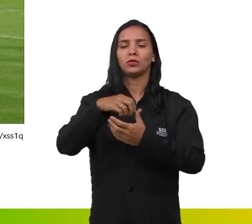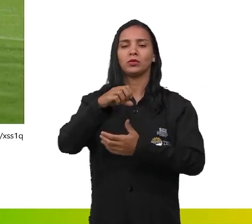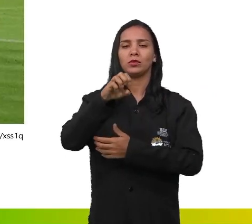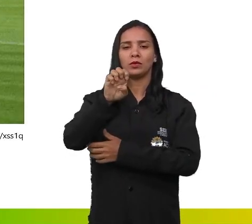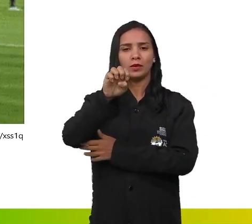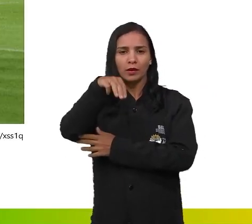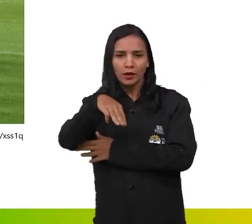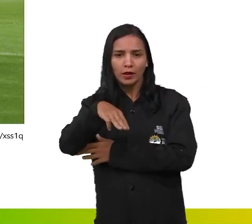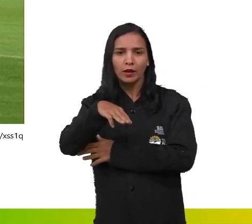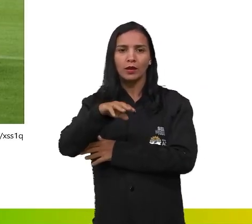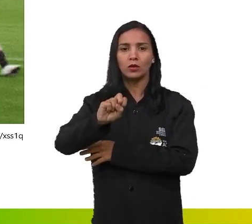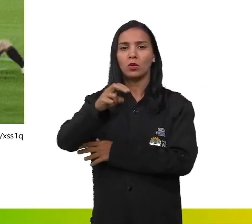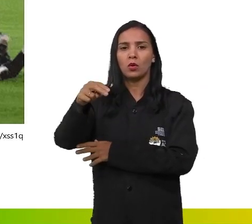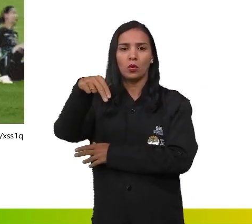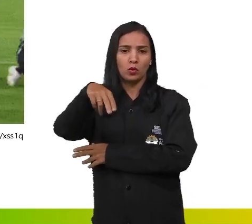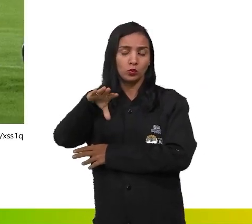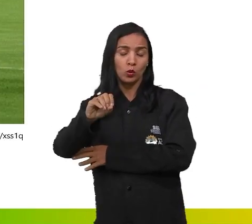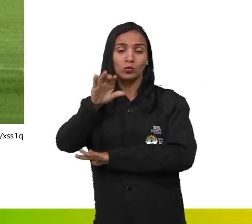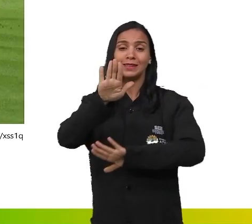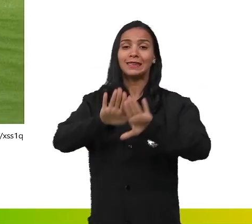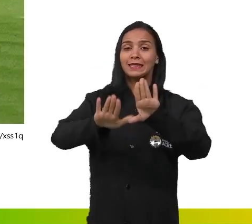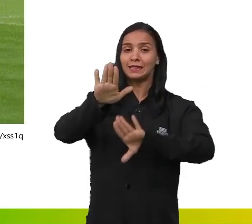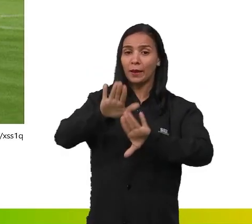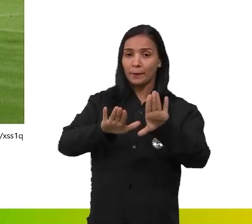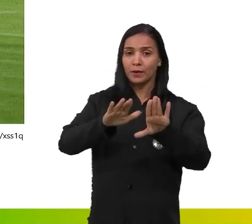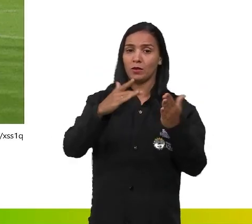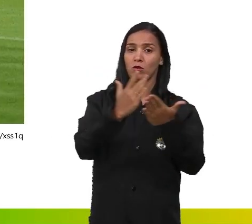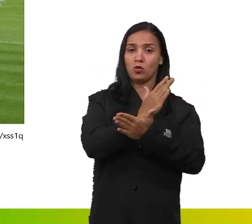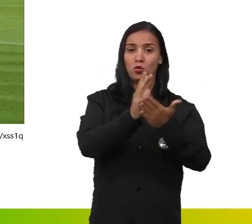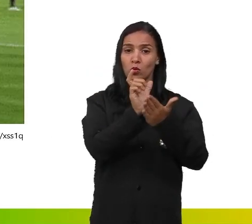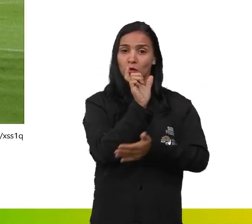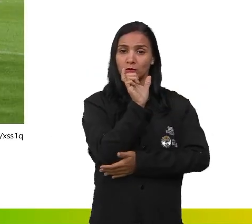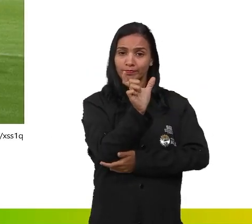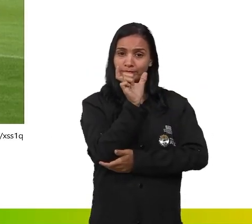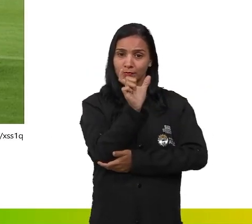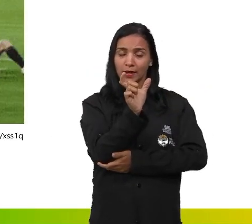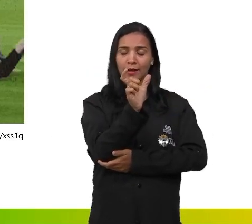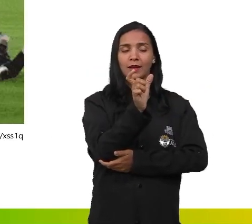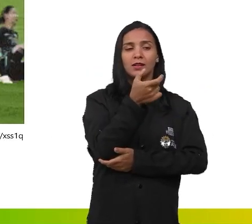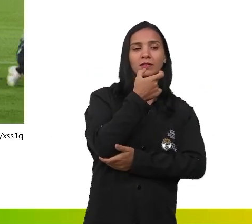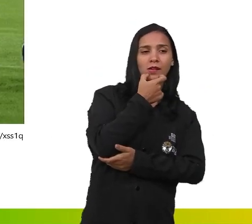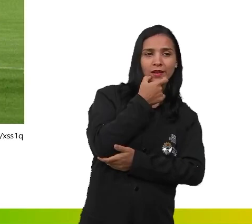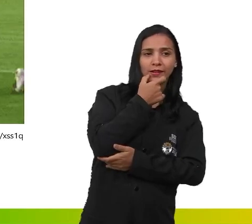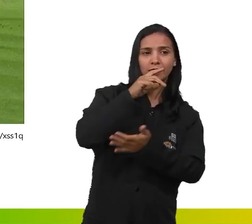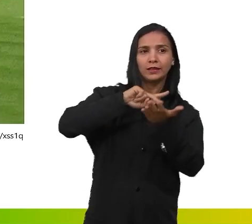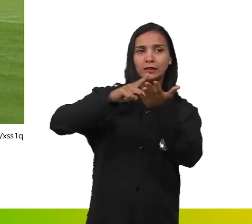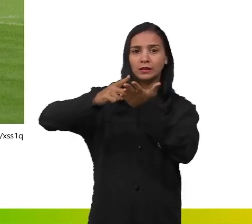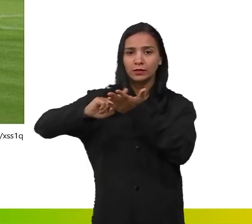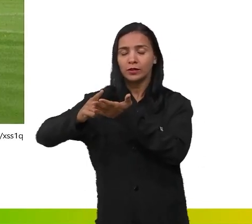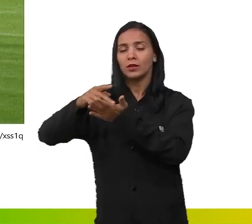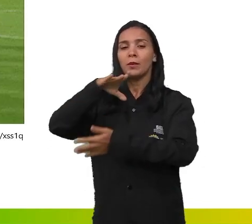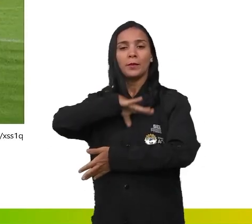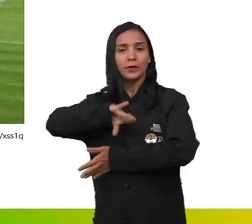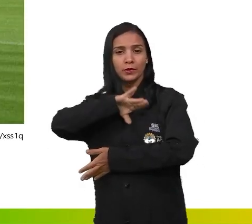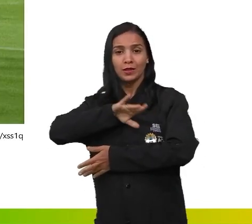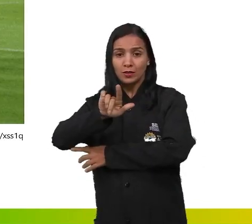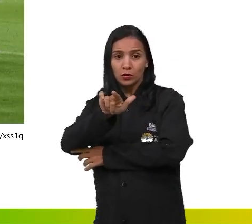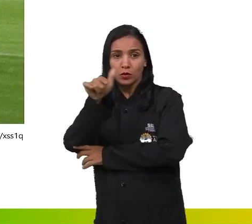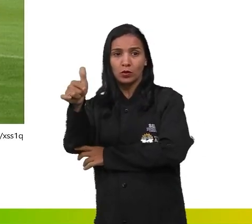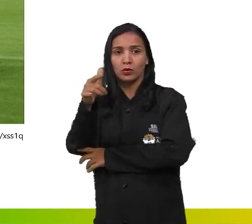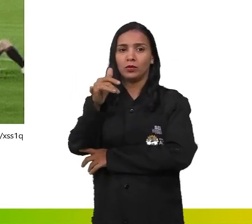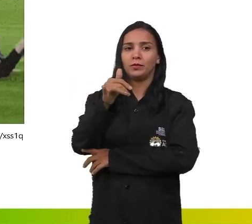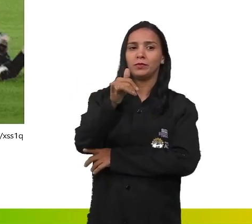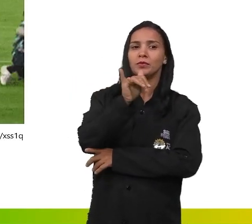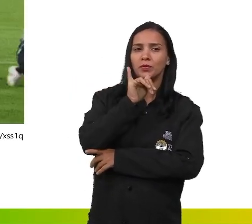São muitas traduções, pessoal, porém, vamos continuar aqui em relação à indicação de tempo.